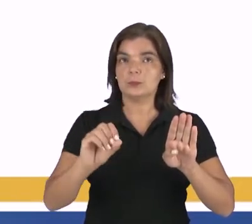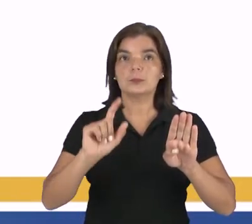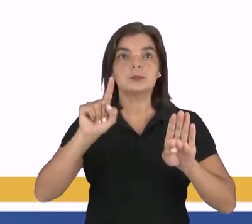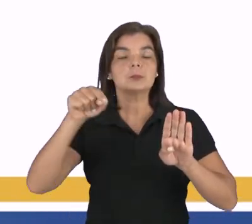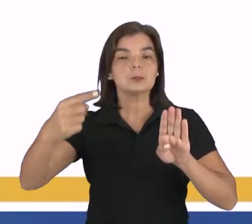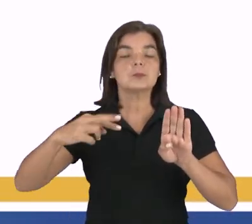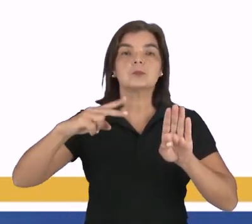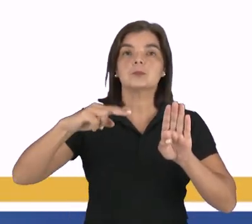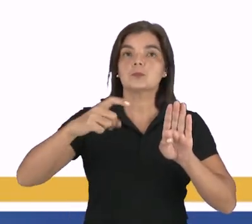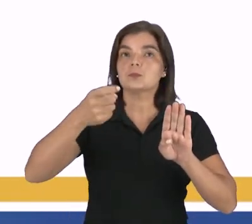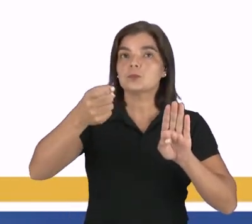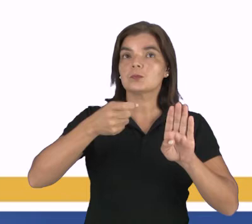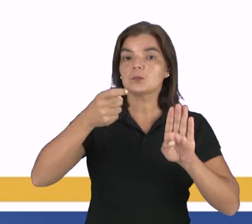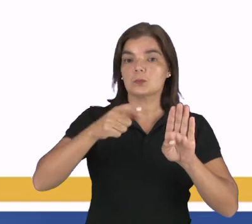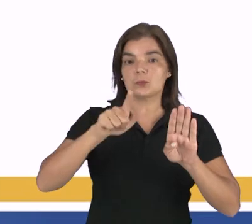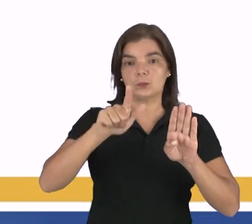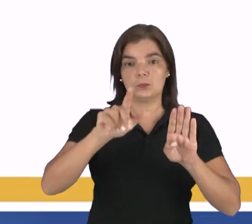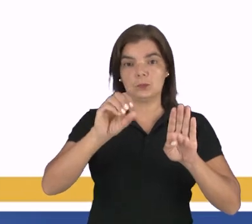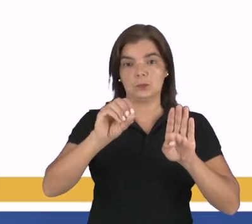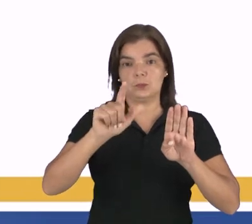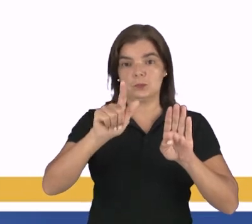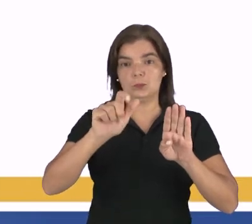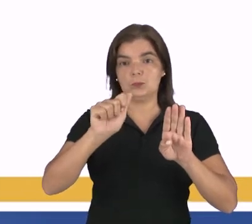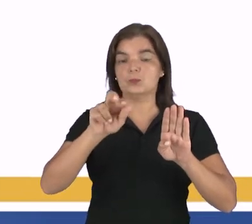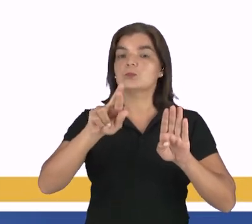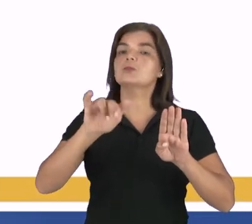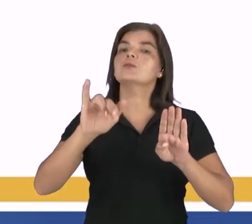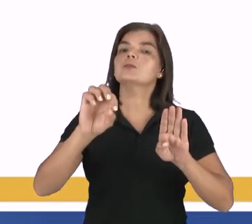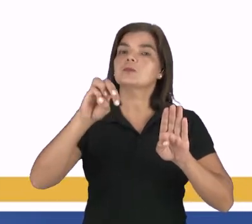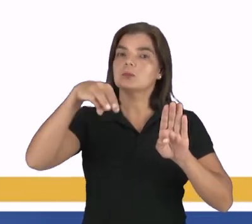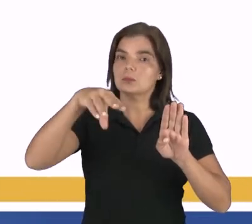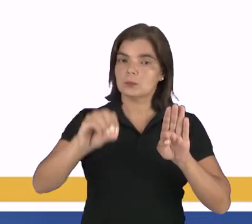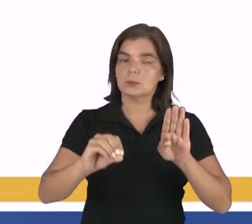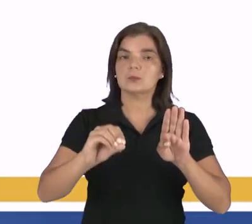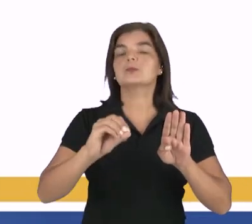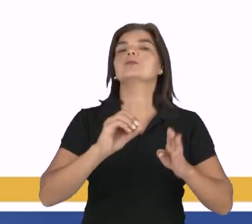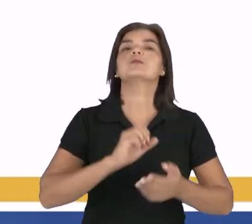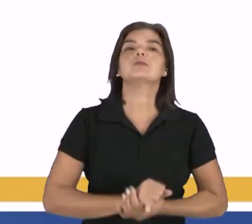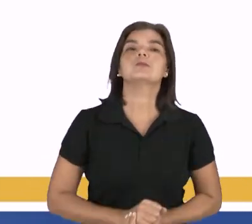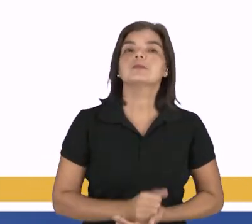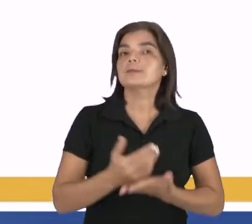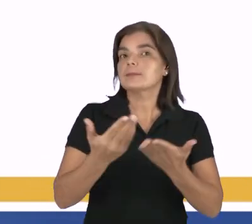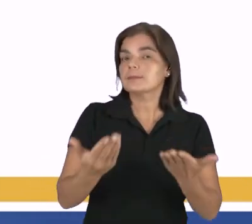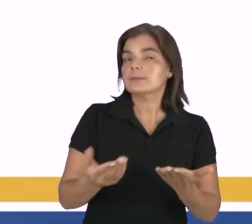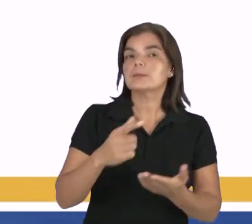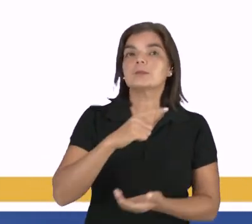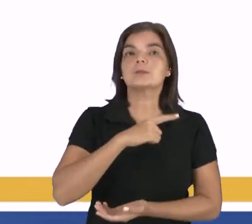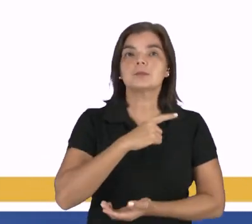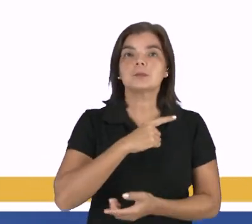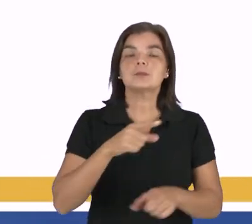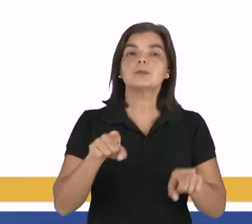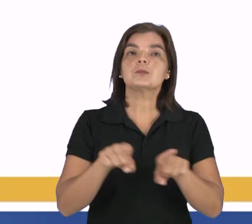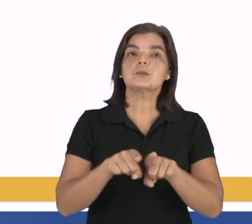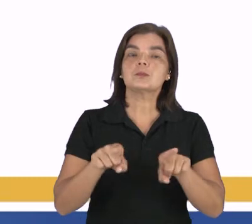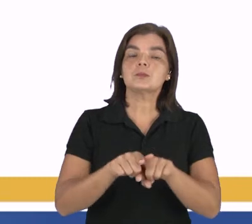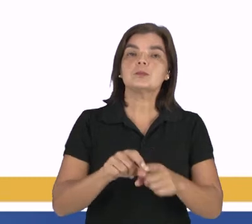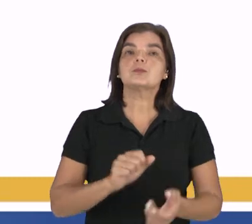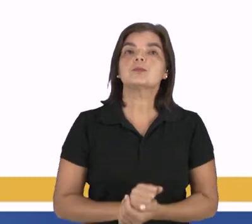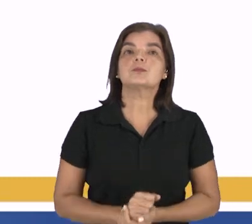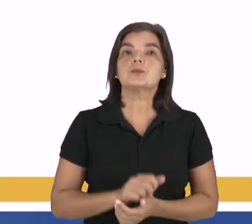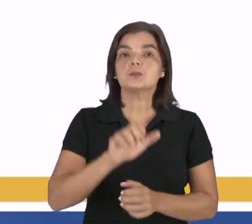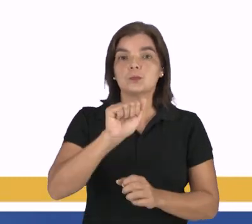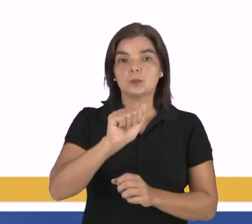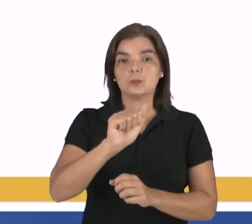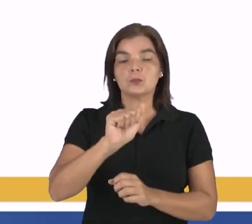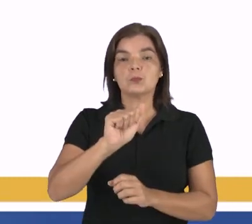depois da igualdade, o x vai ser o nosso logaritmo. E aí, nós temos também um A elevado